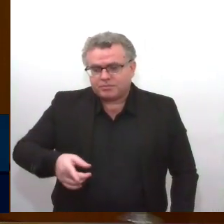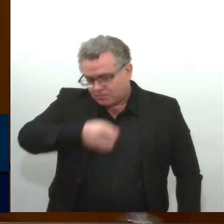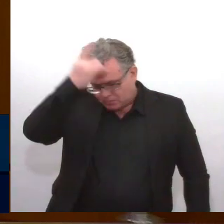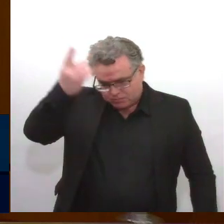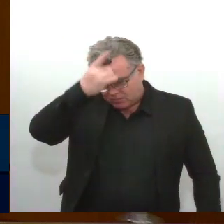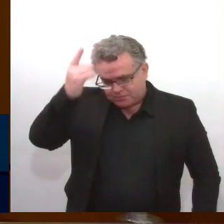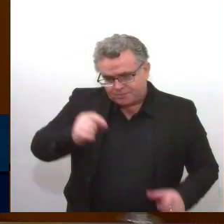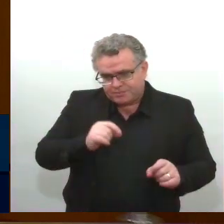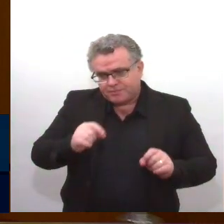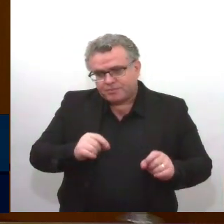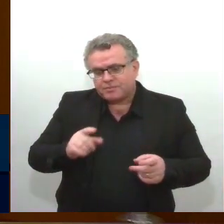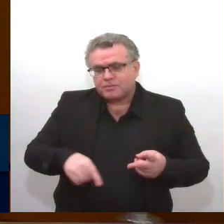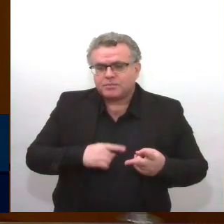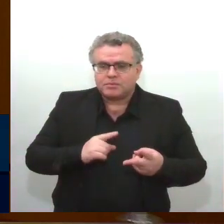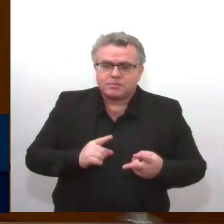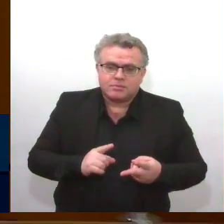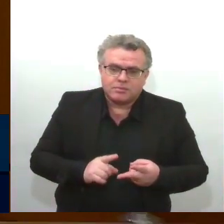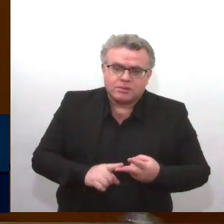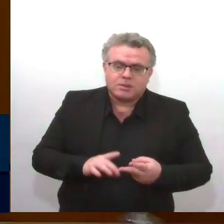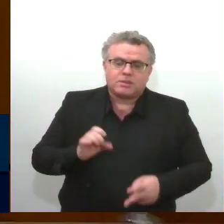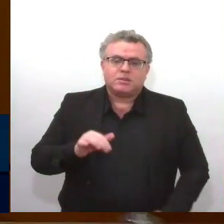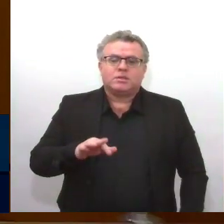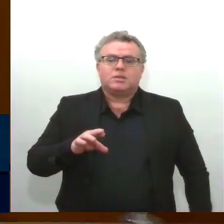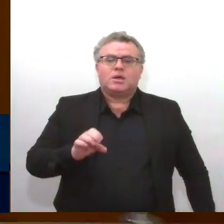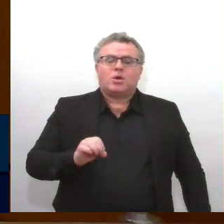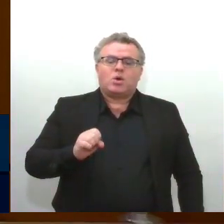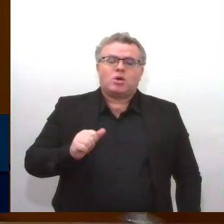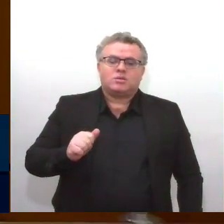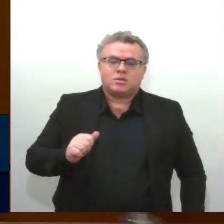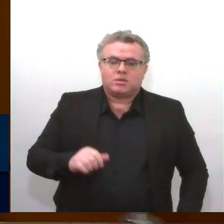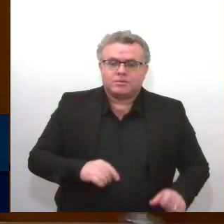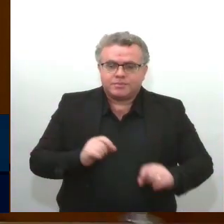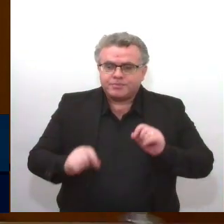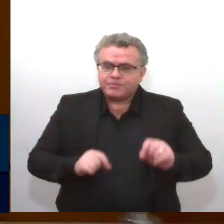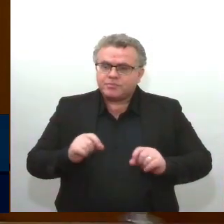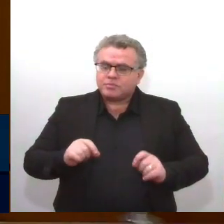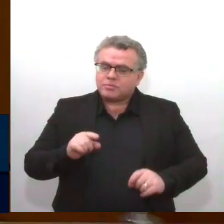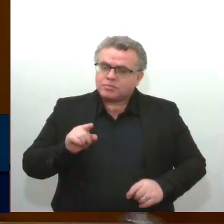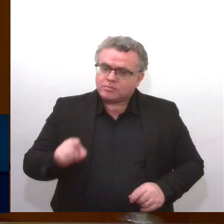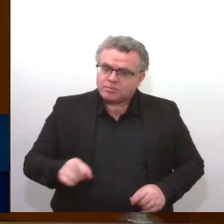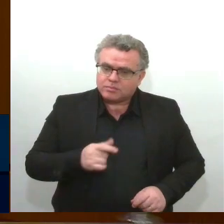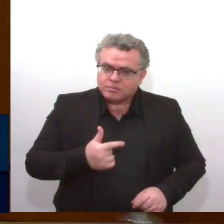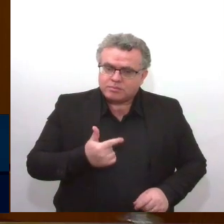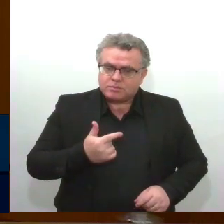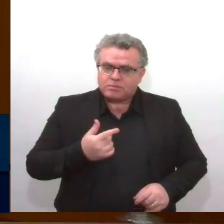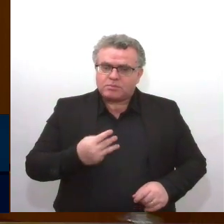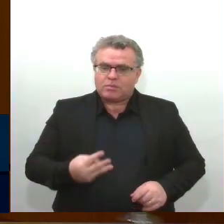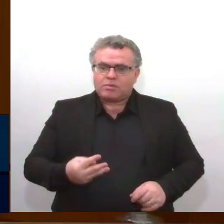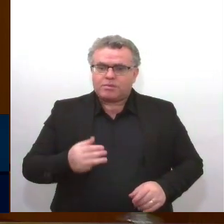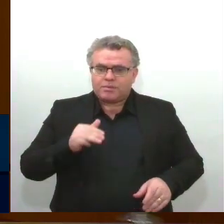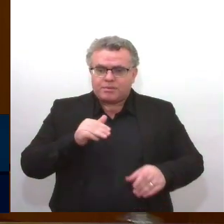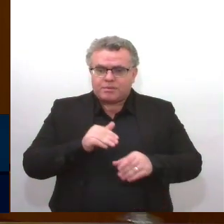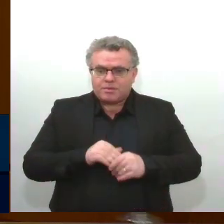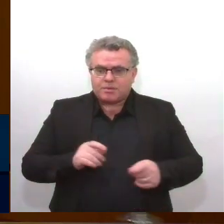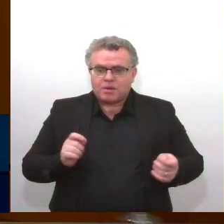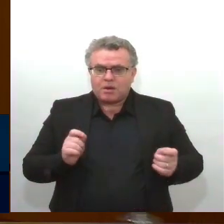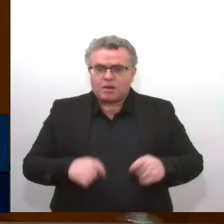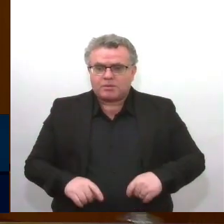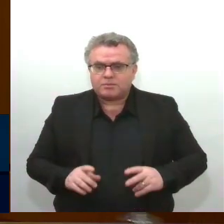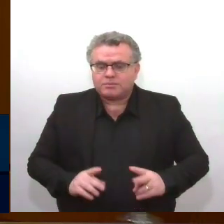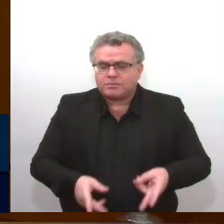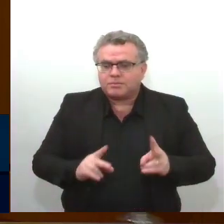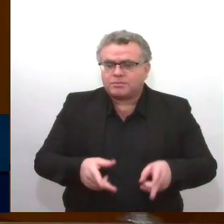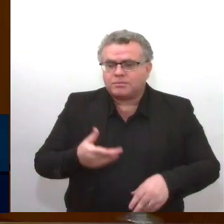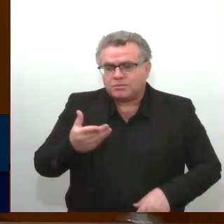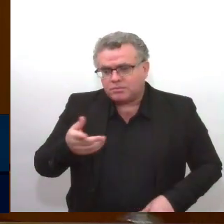Rosa de Lima Dr Samuel levou o número 23 mais uma vez às urnas sagr campeão como ele falou aqui anteriormente então